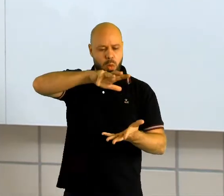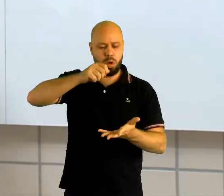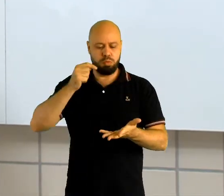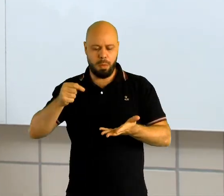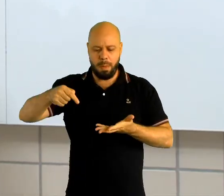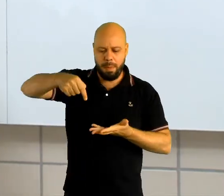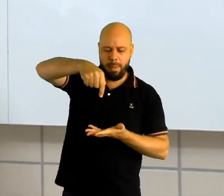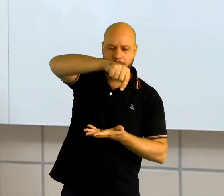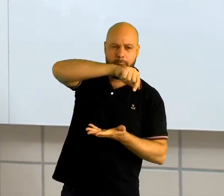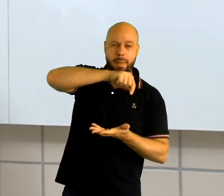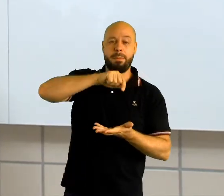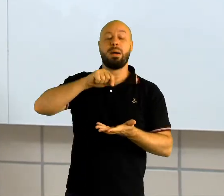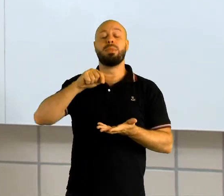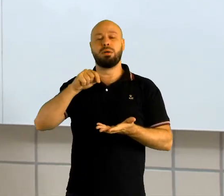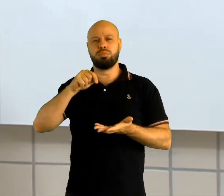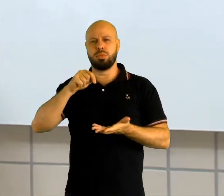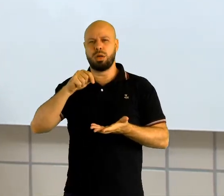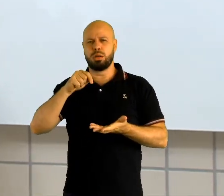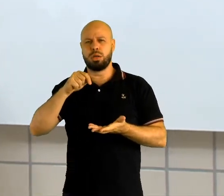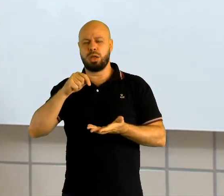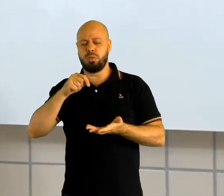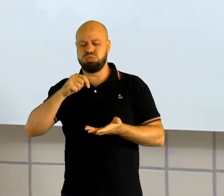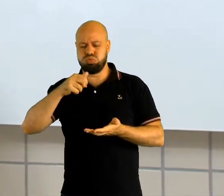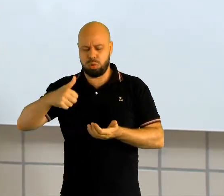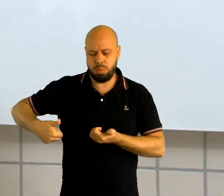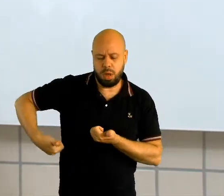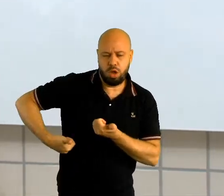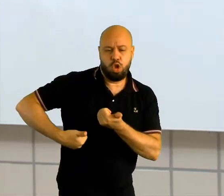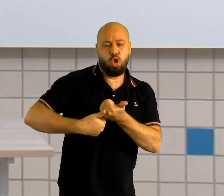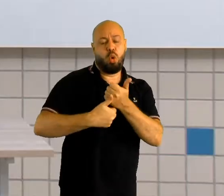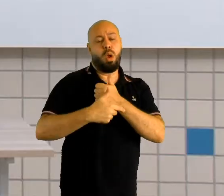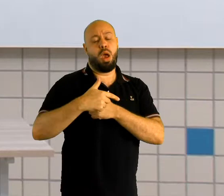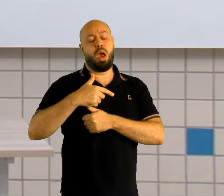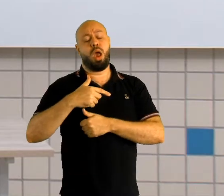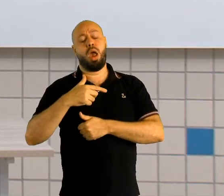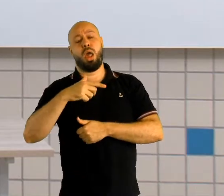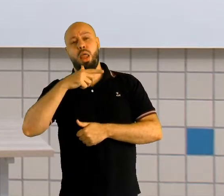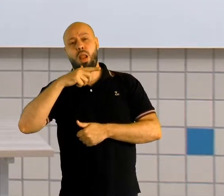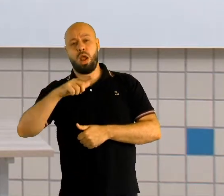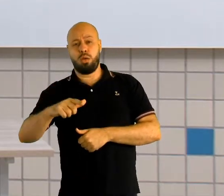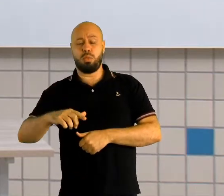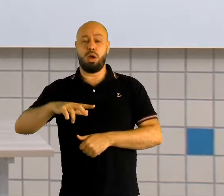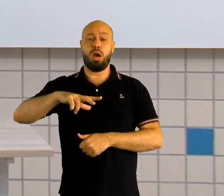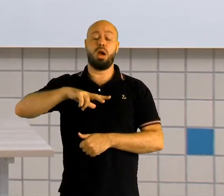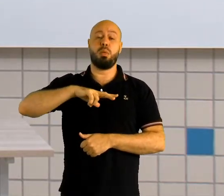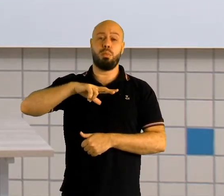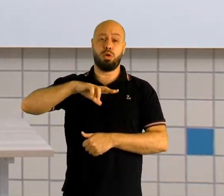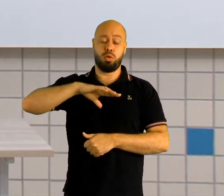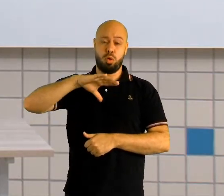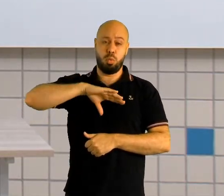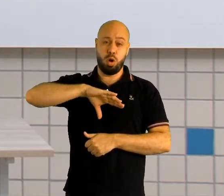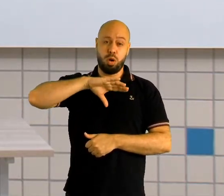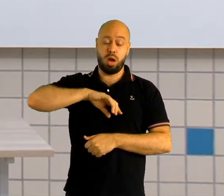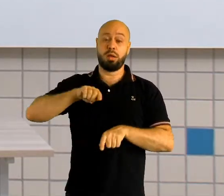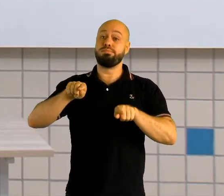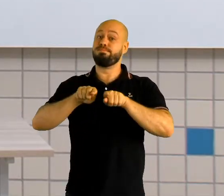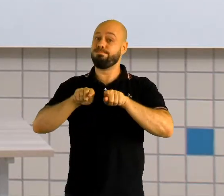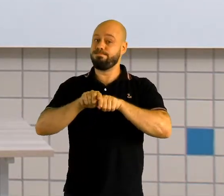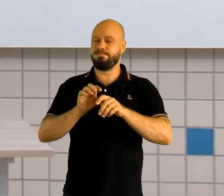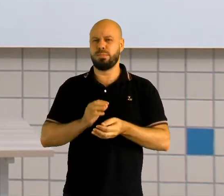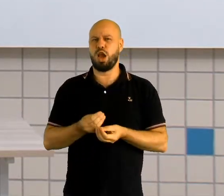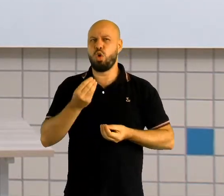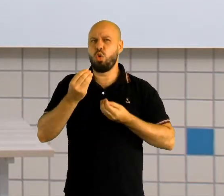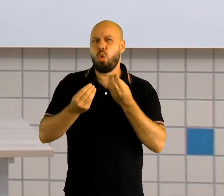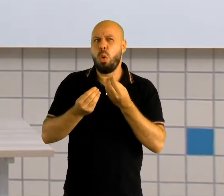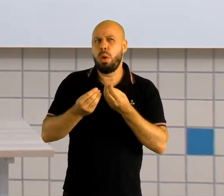própria língua portuguesa, que é a língua que nós falamos hoje. Qual é o objetivo do controle econômico exercido pelos